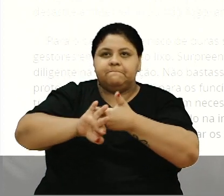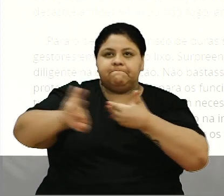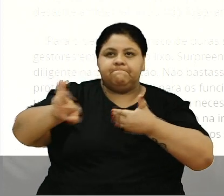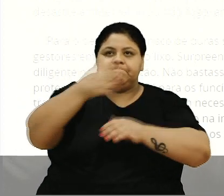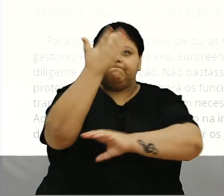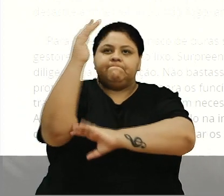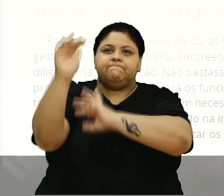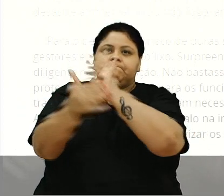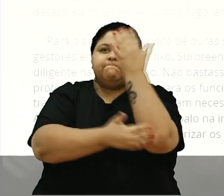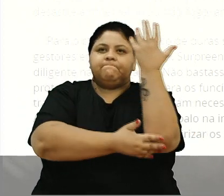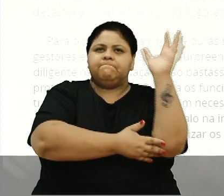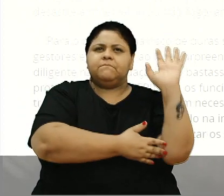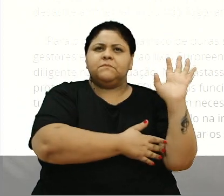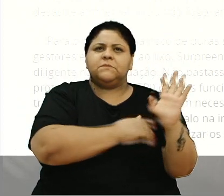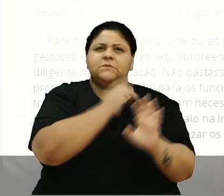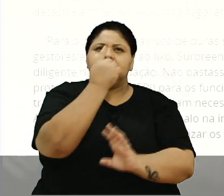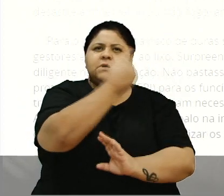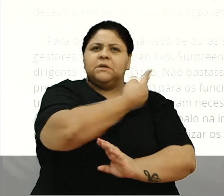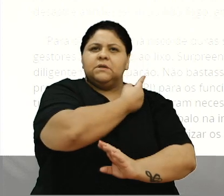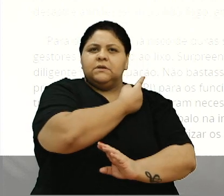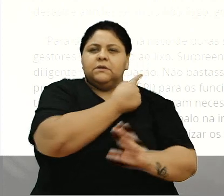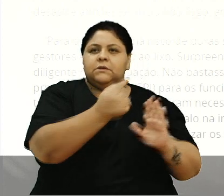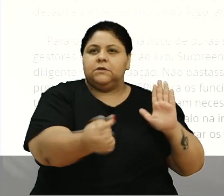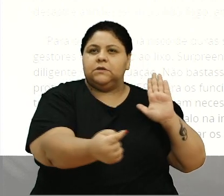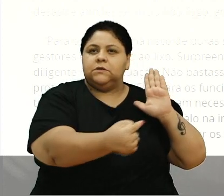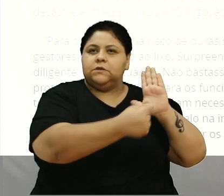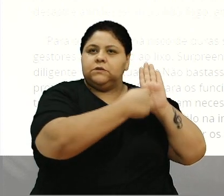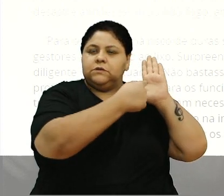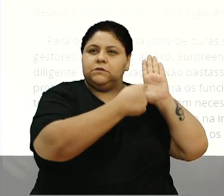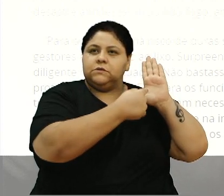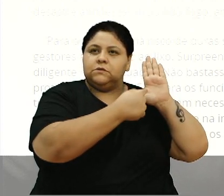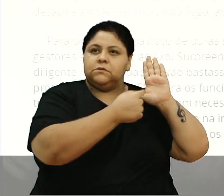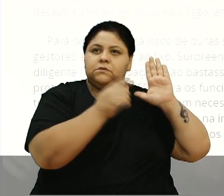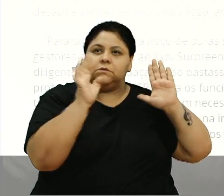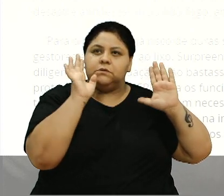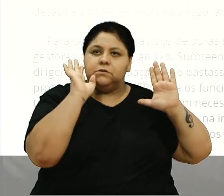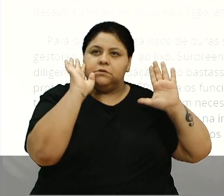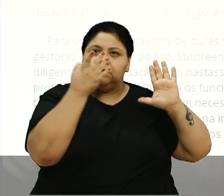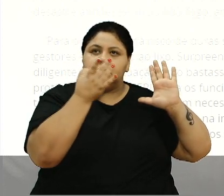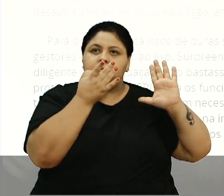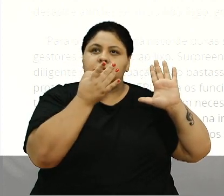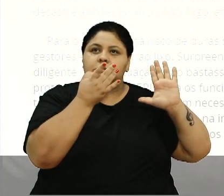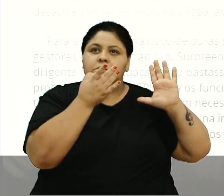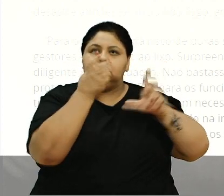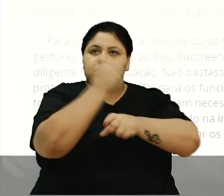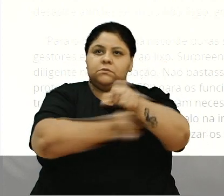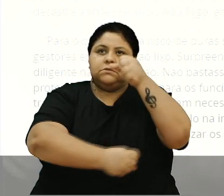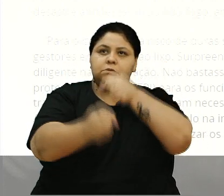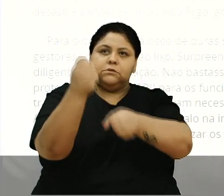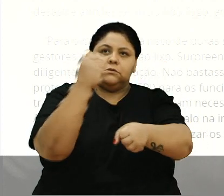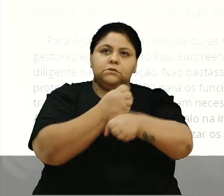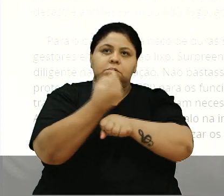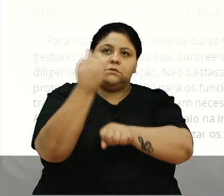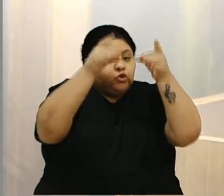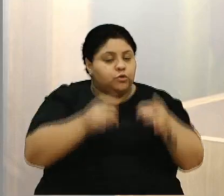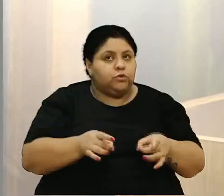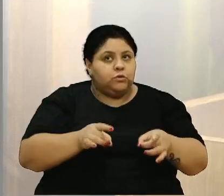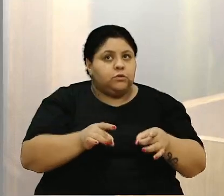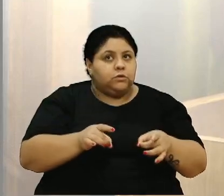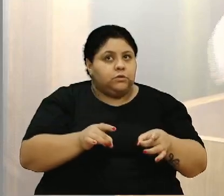situação. Porque lixo ao ar livre é um risco ambiental